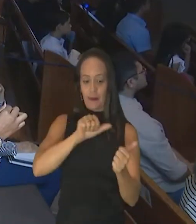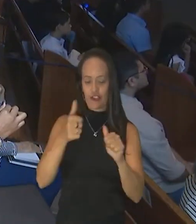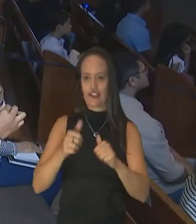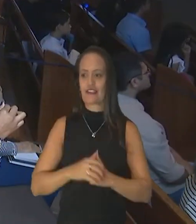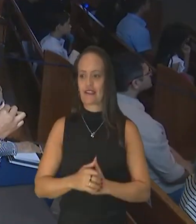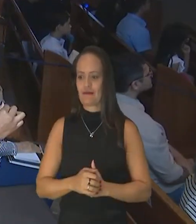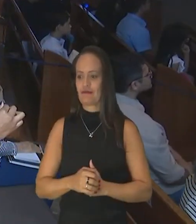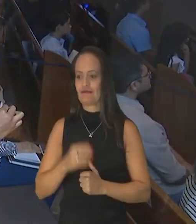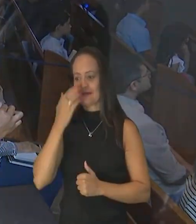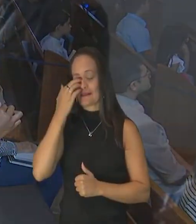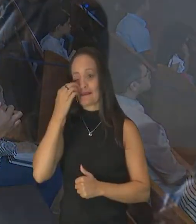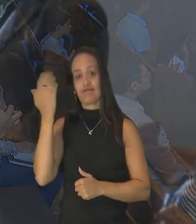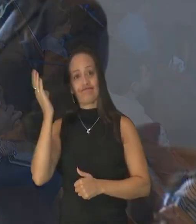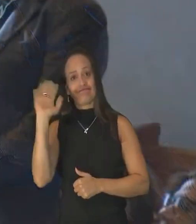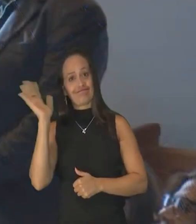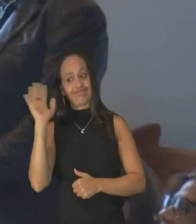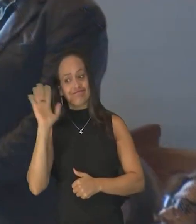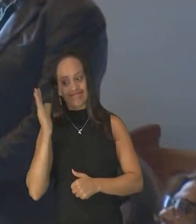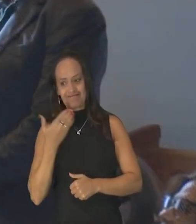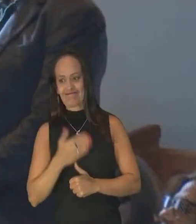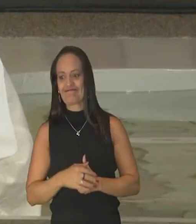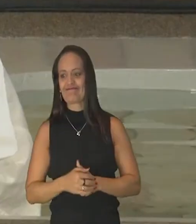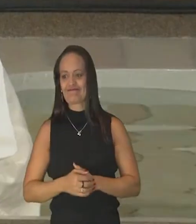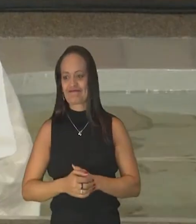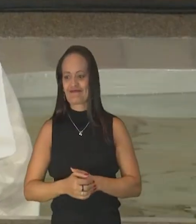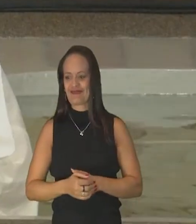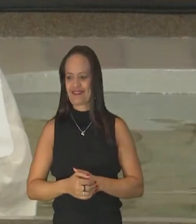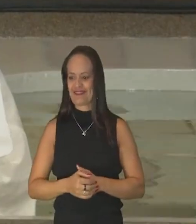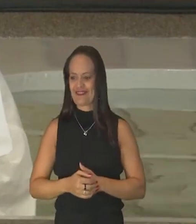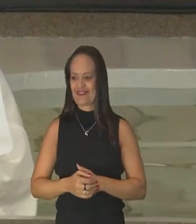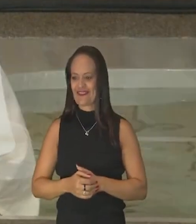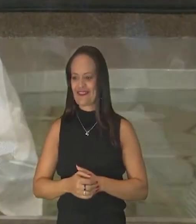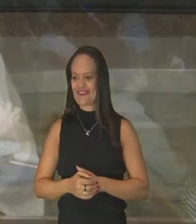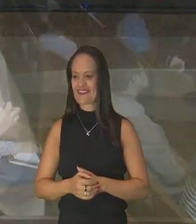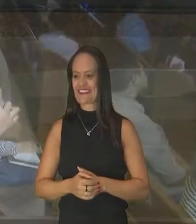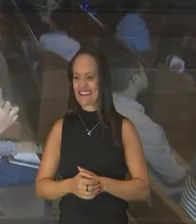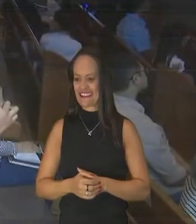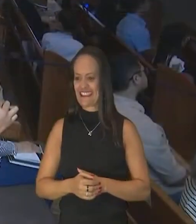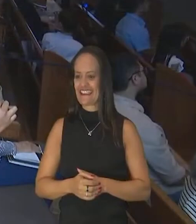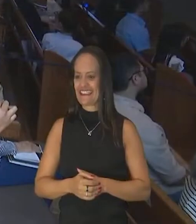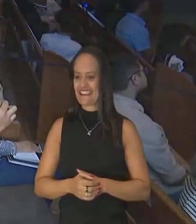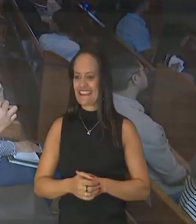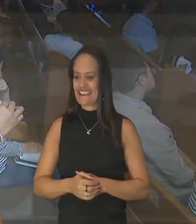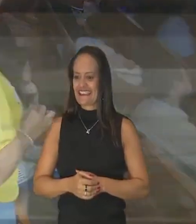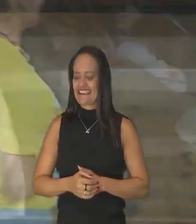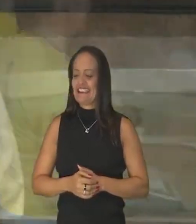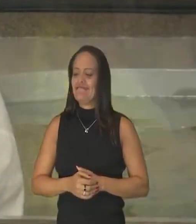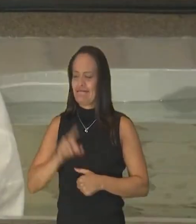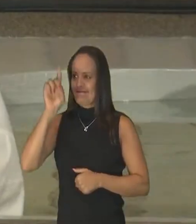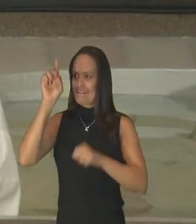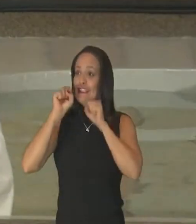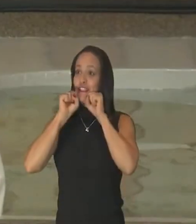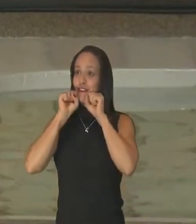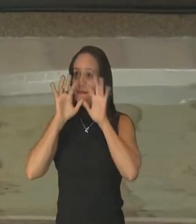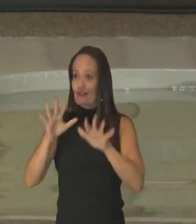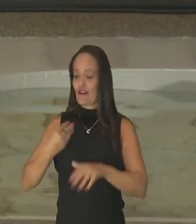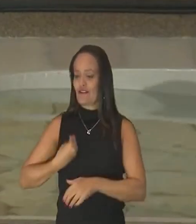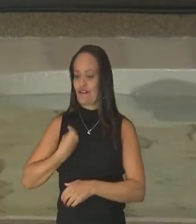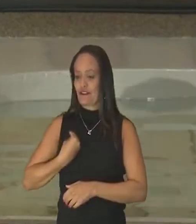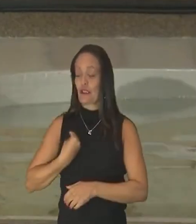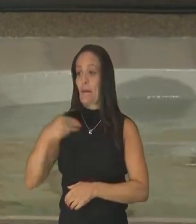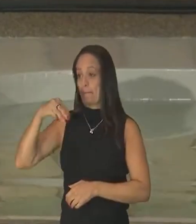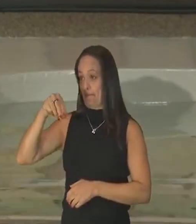Eu queria que você acenasse para os seus colegas, os alunos lá do Batistinha, que Deus abençoe a sua vida.